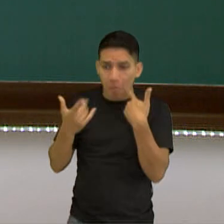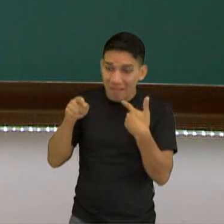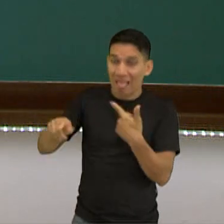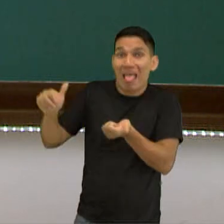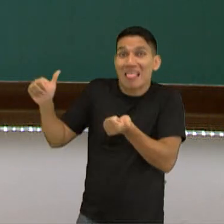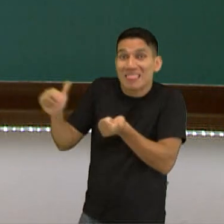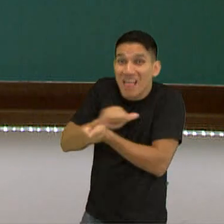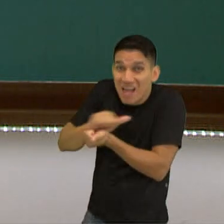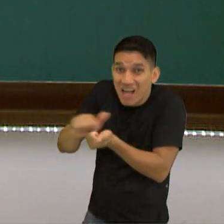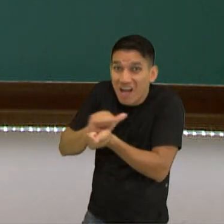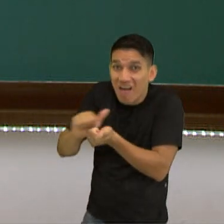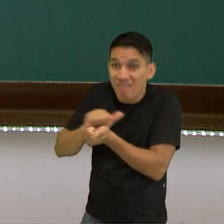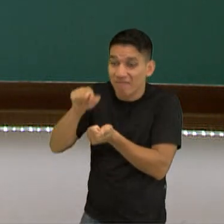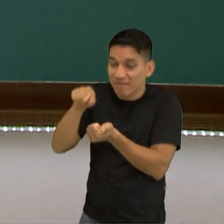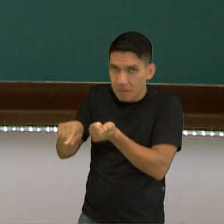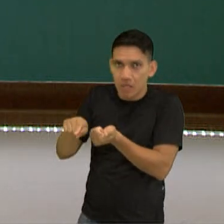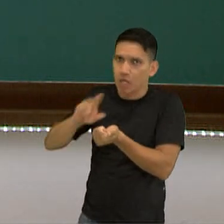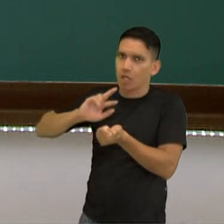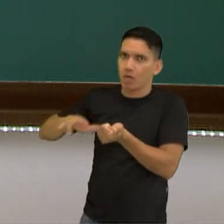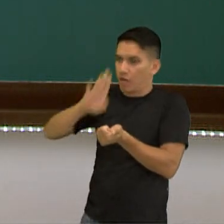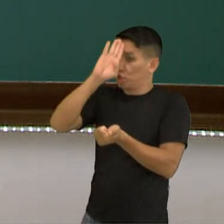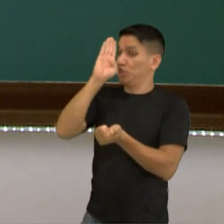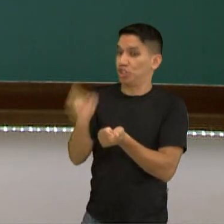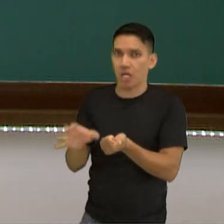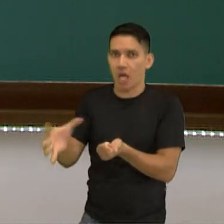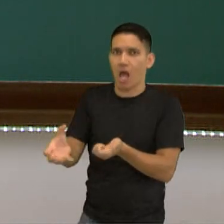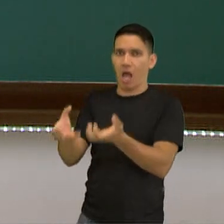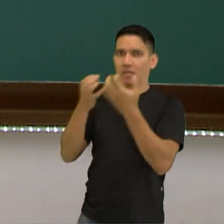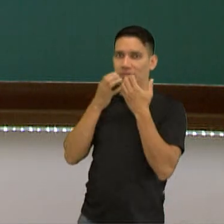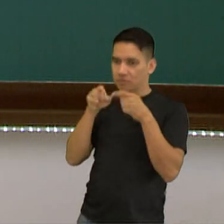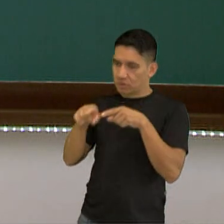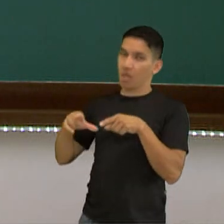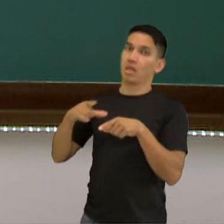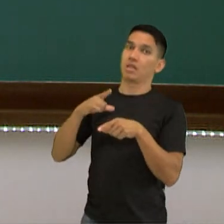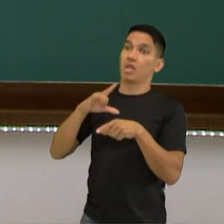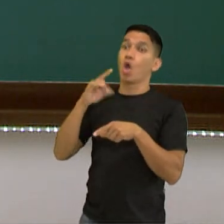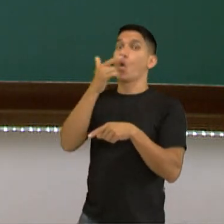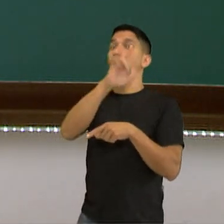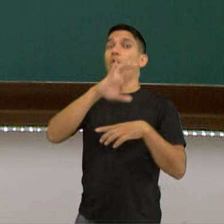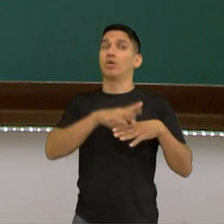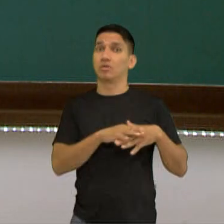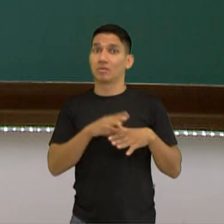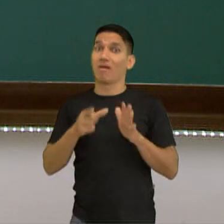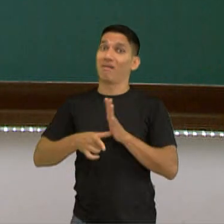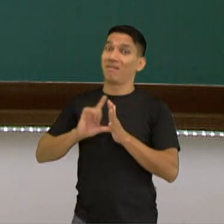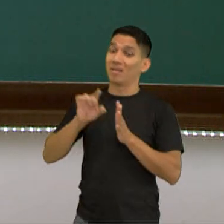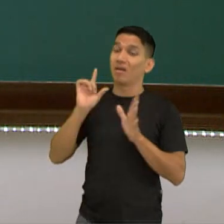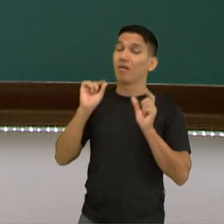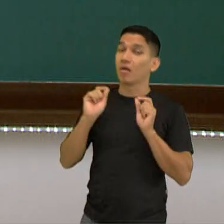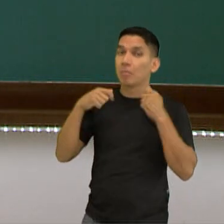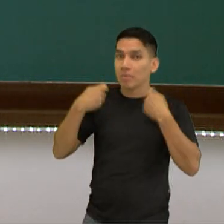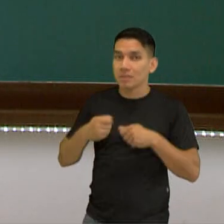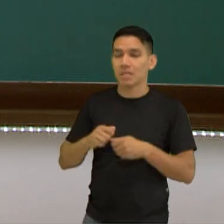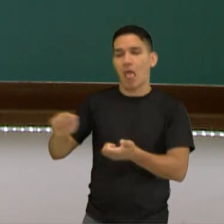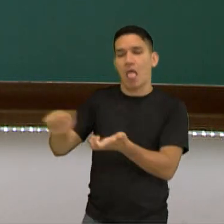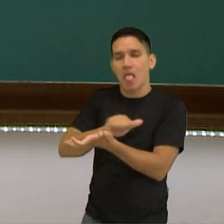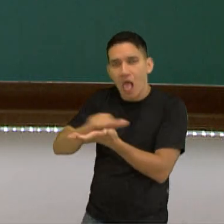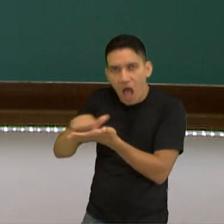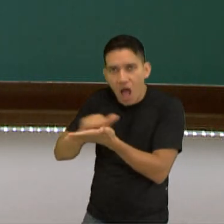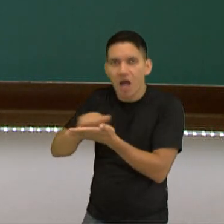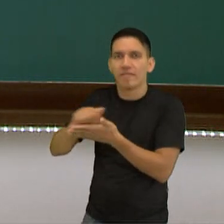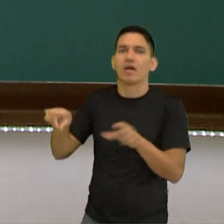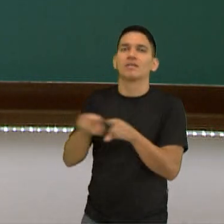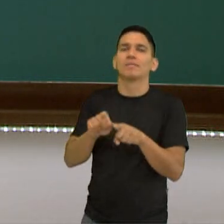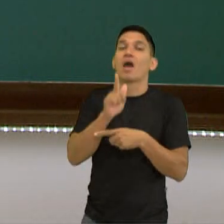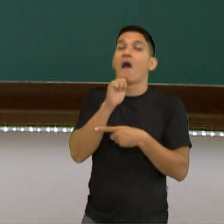legume, não se alimentar diretamente dele. Existem outras doenças associadas. Lavar. Ferver a água